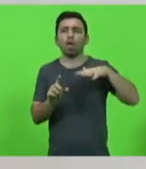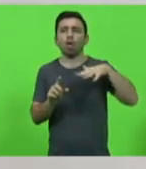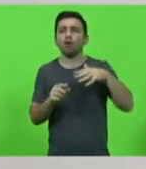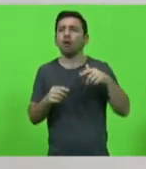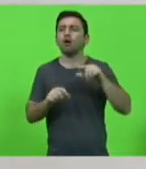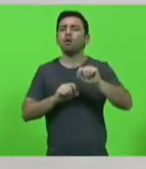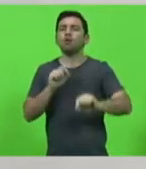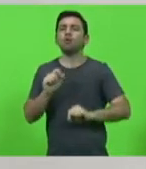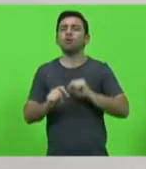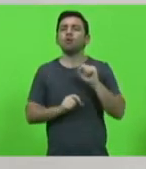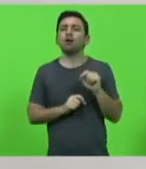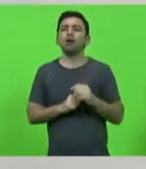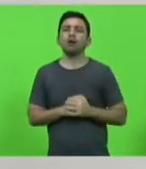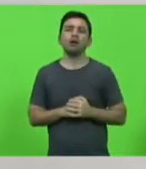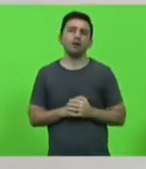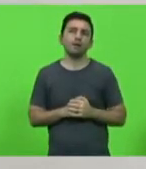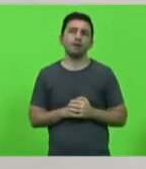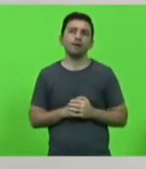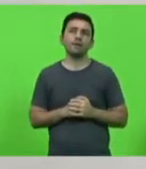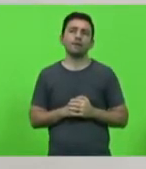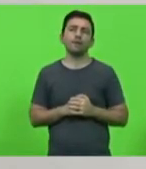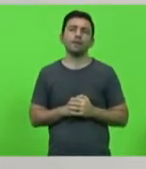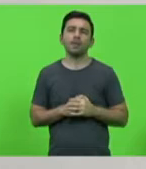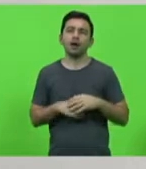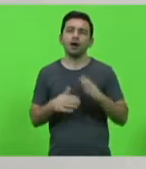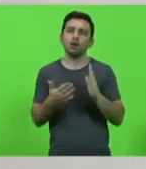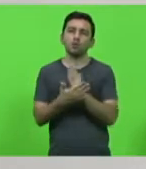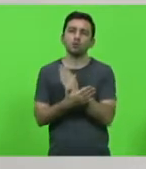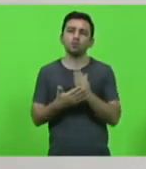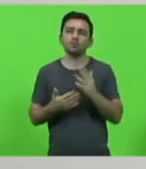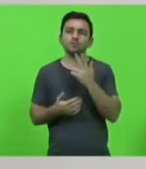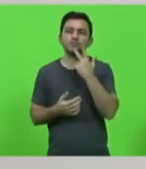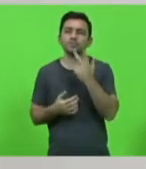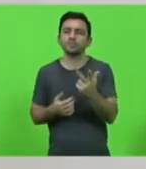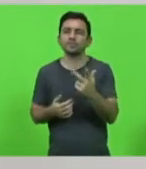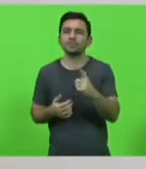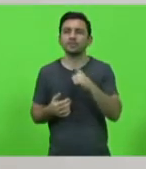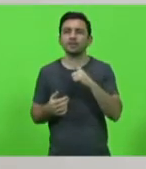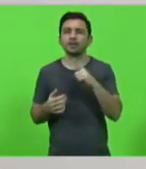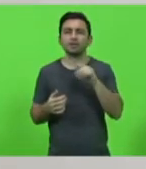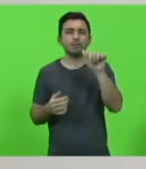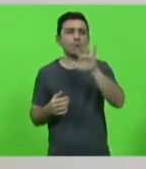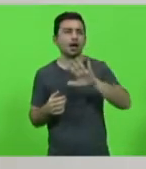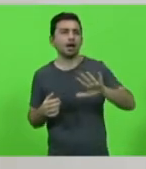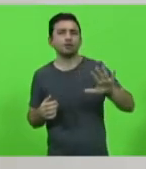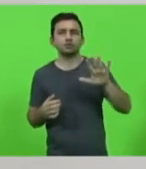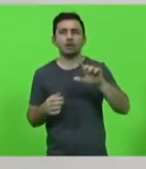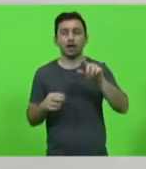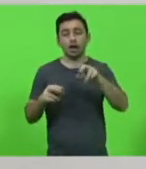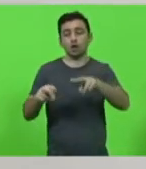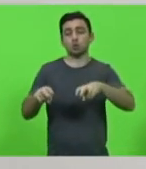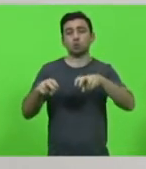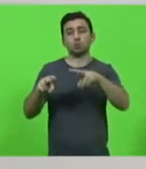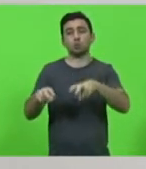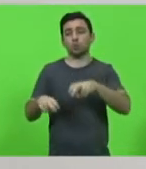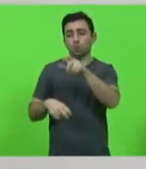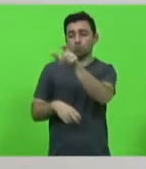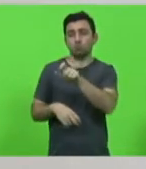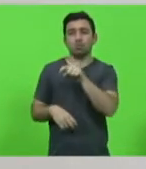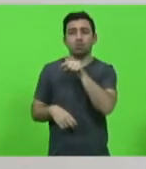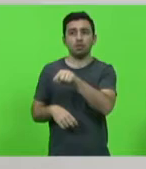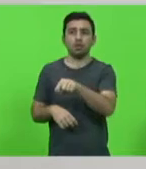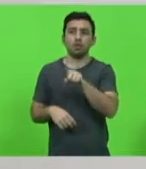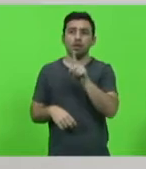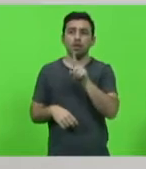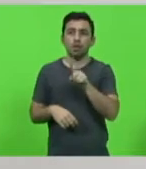dessa casa, quando se tenta criar uma imagem lúdica do agricultor, de que ele é um sujeito